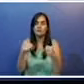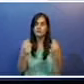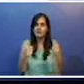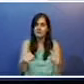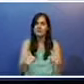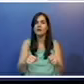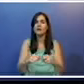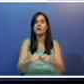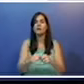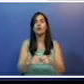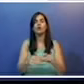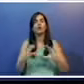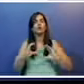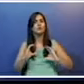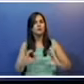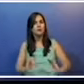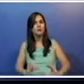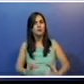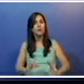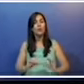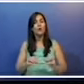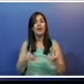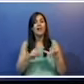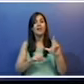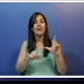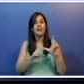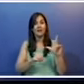uma civilização letrada.